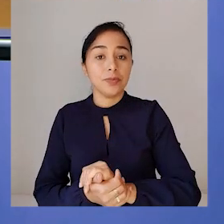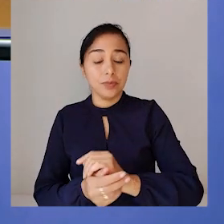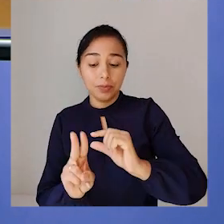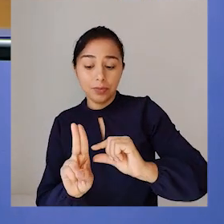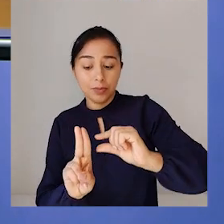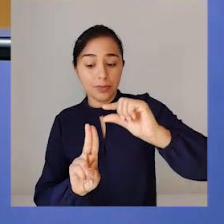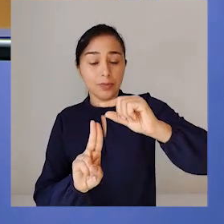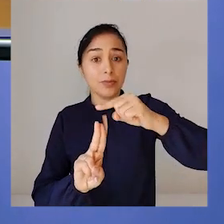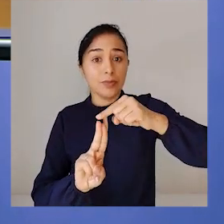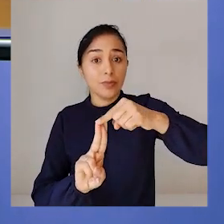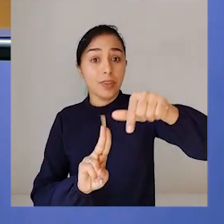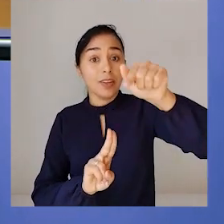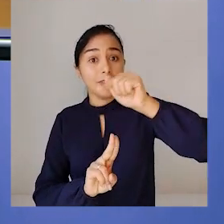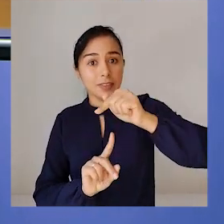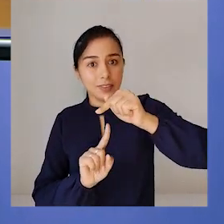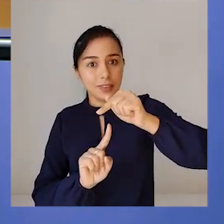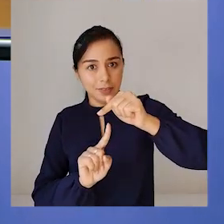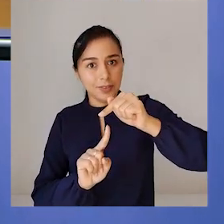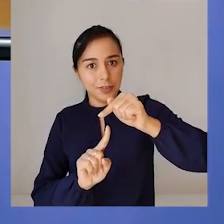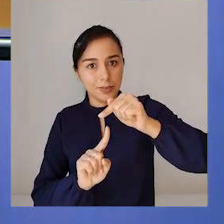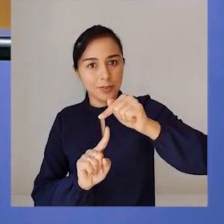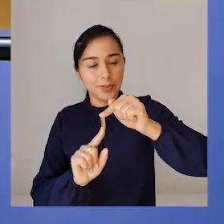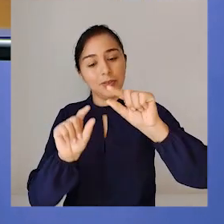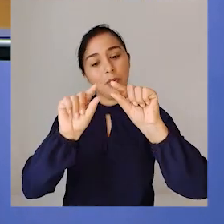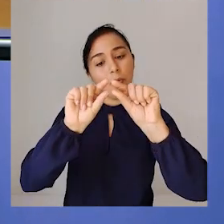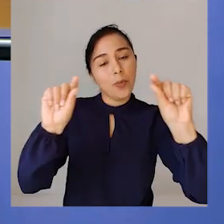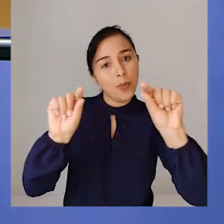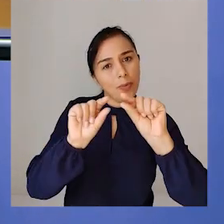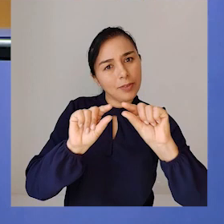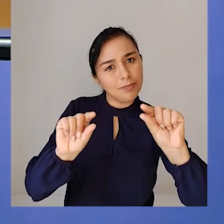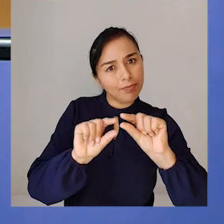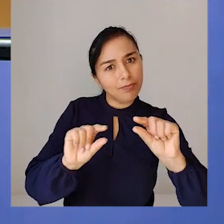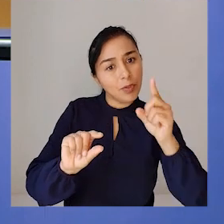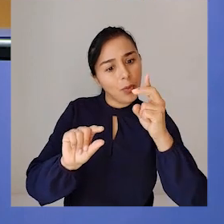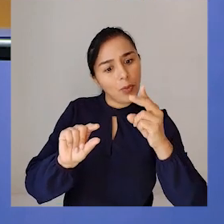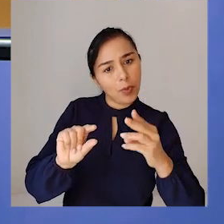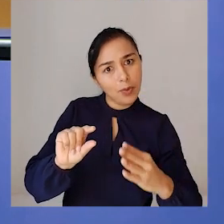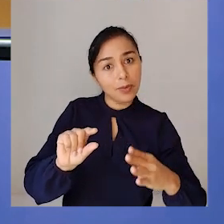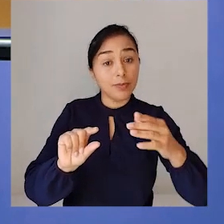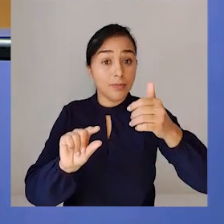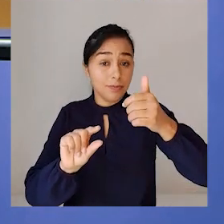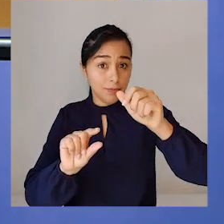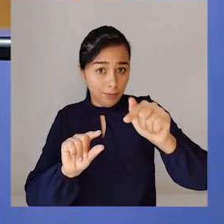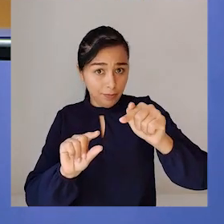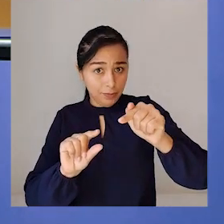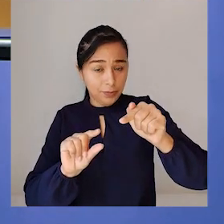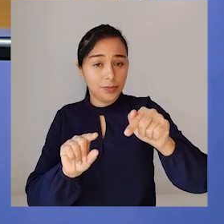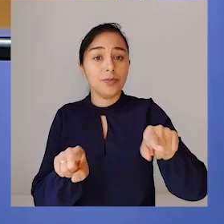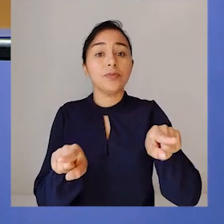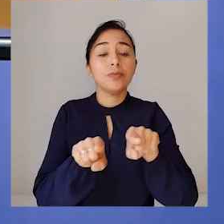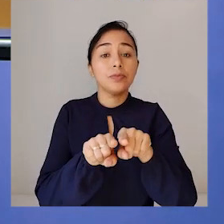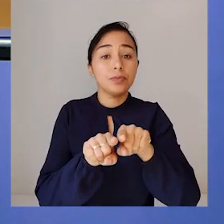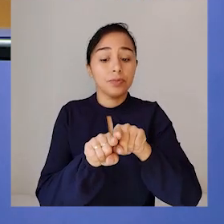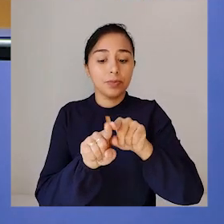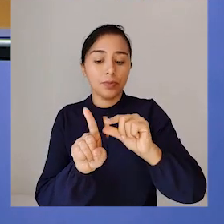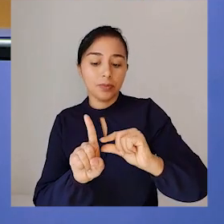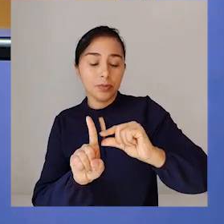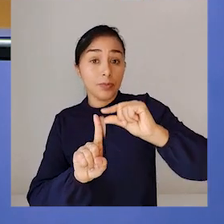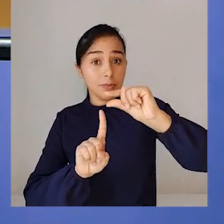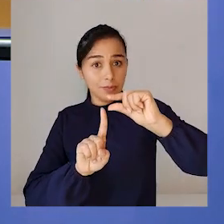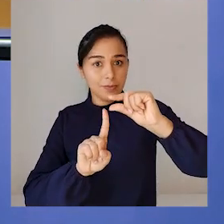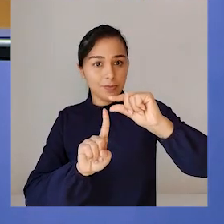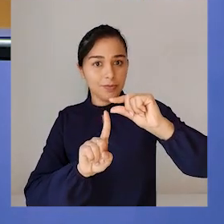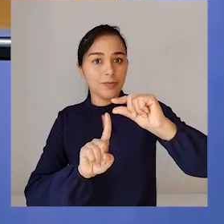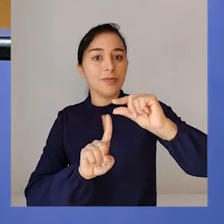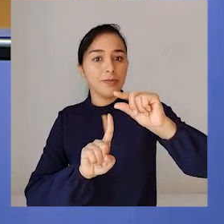de 10 representando a dezena. Então, 7 dezenas, mais os 7 blocos